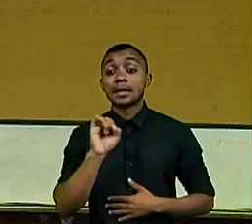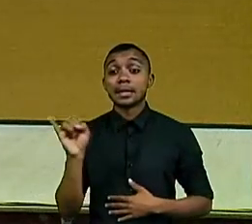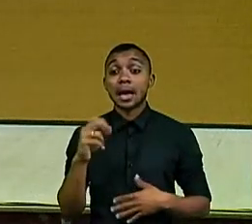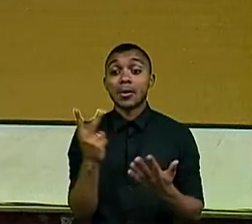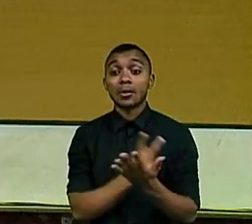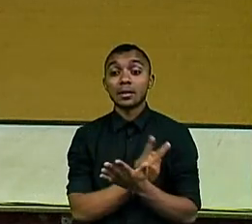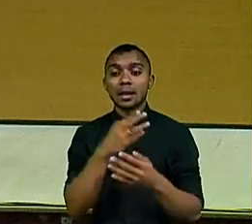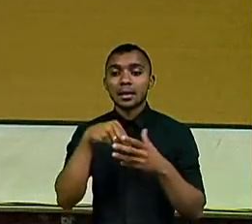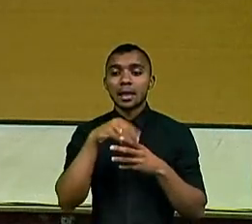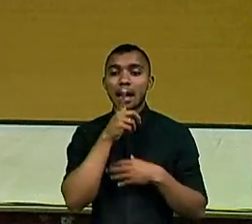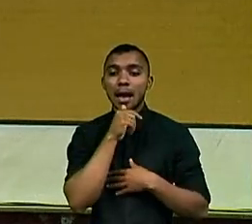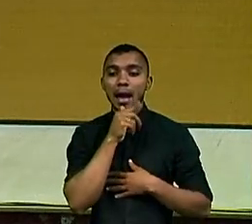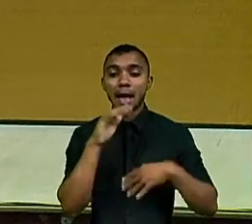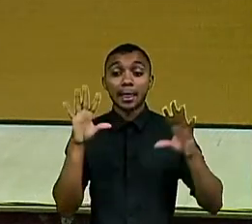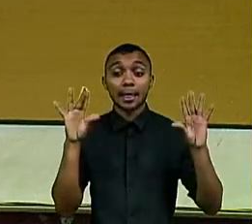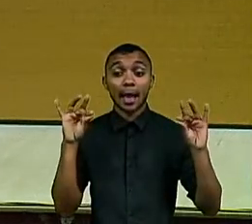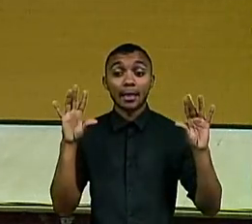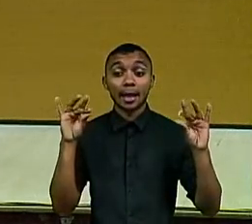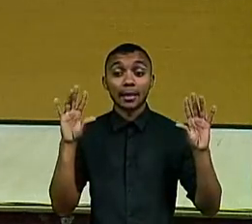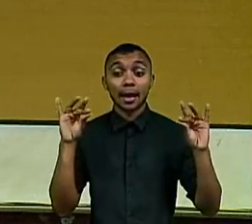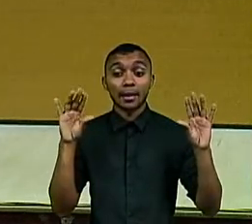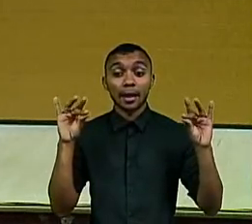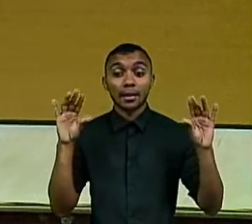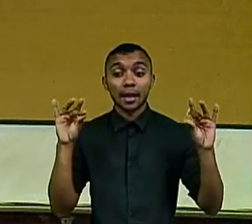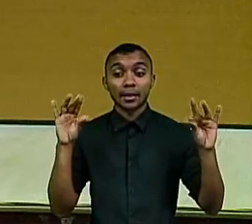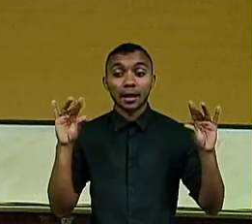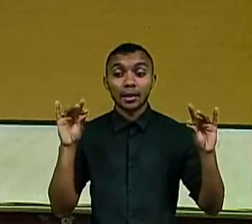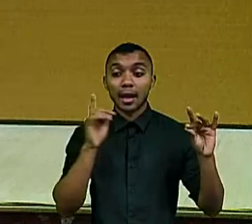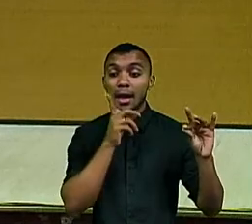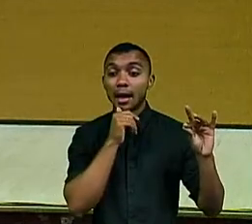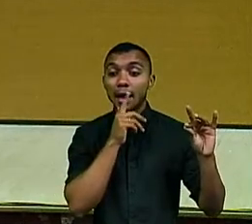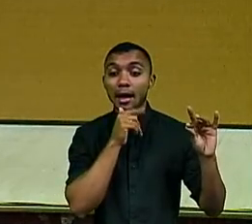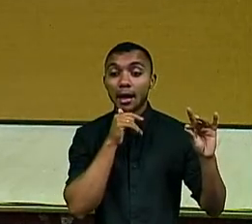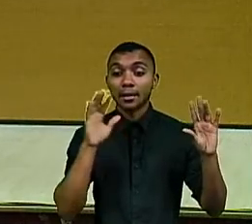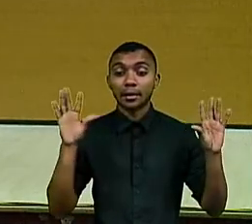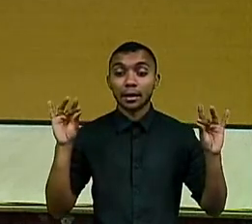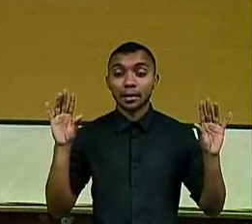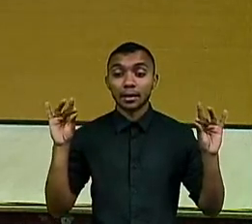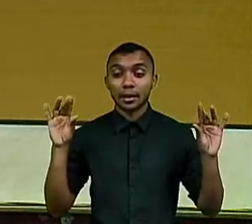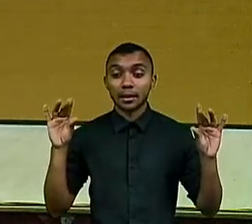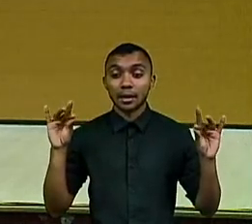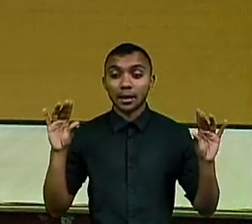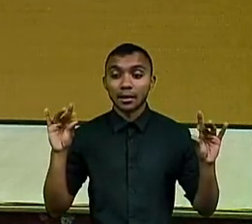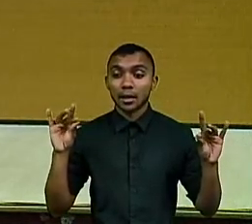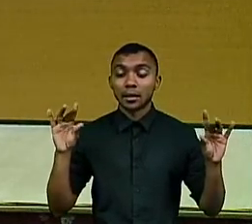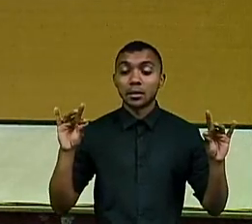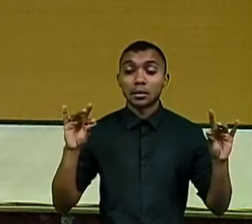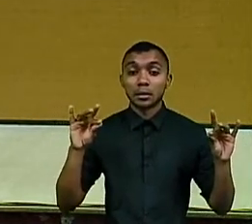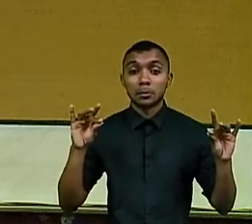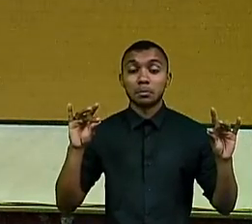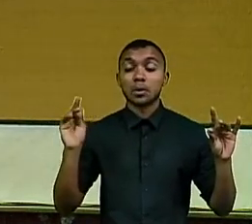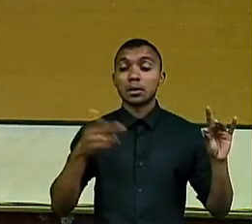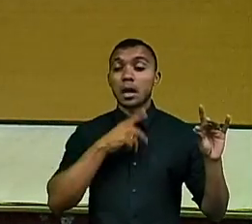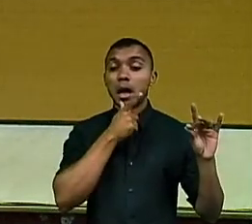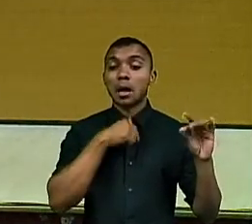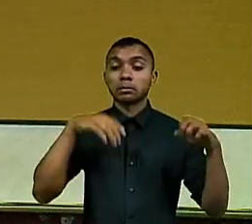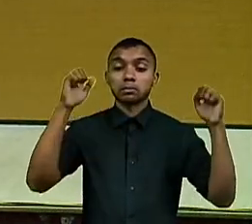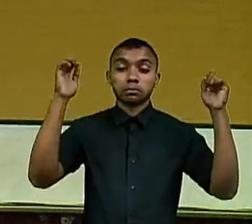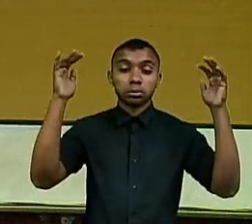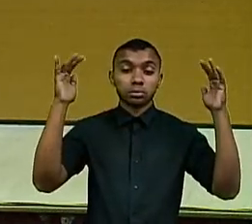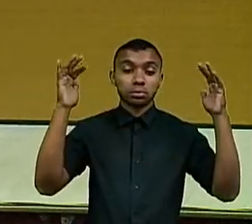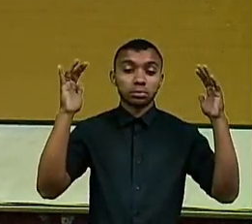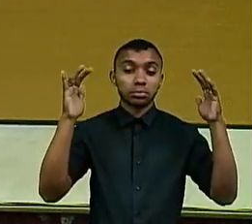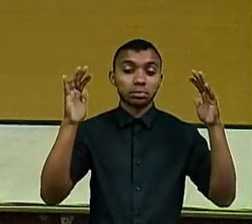de água suspensas E essas gotículas de água atravessam são